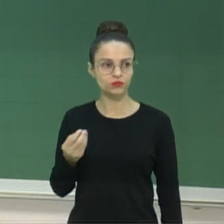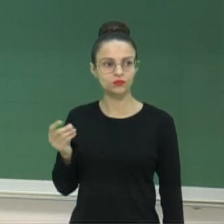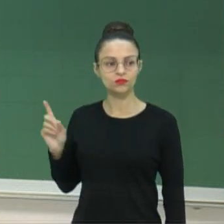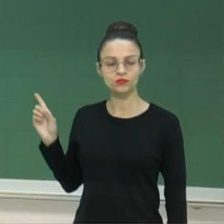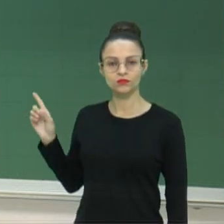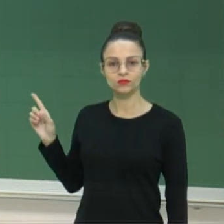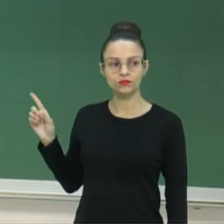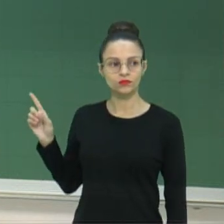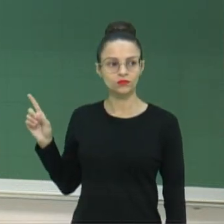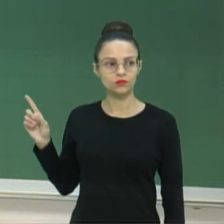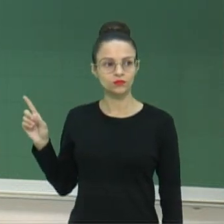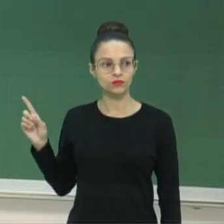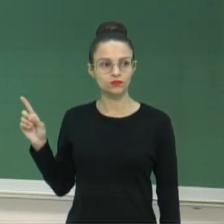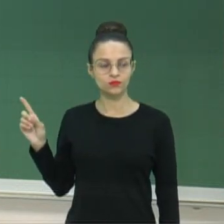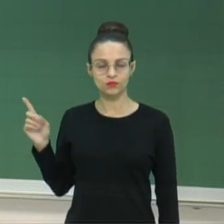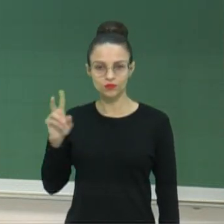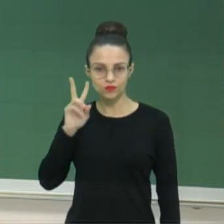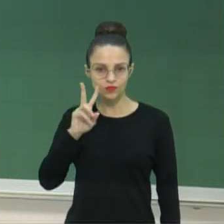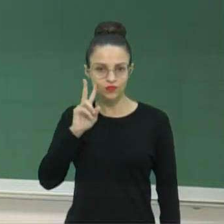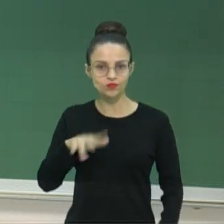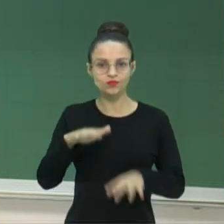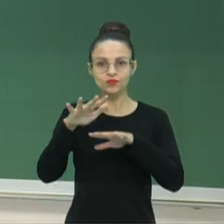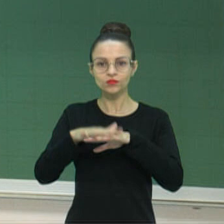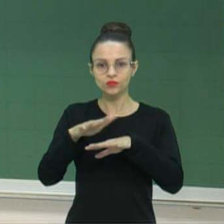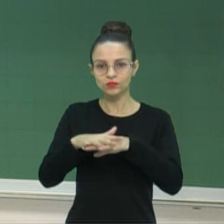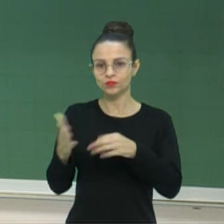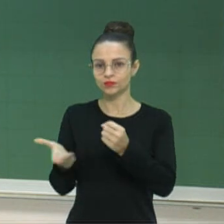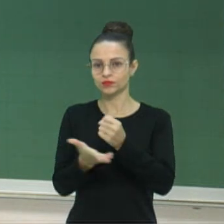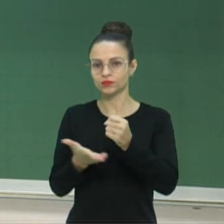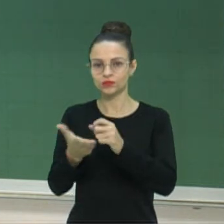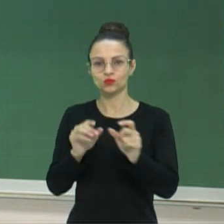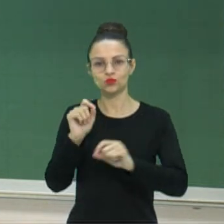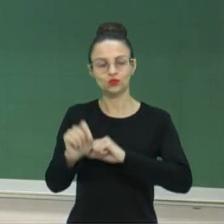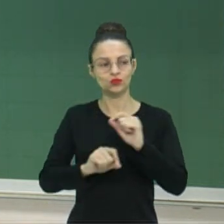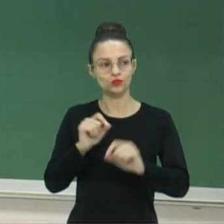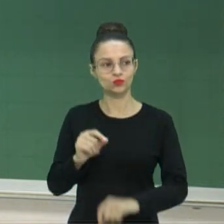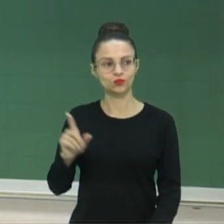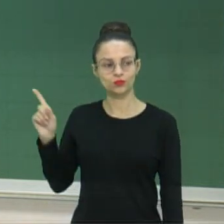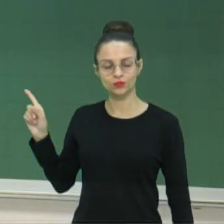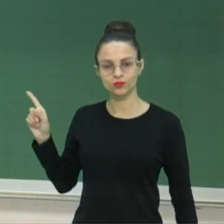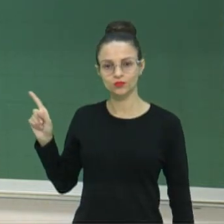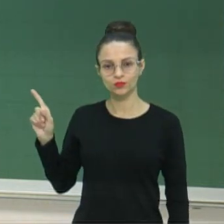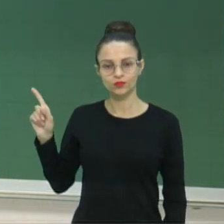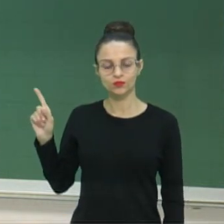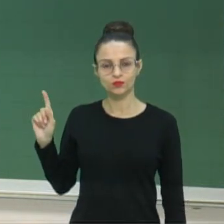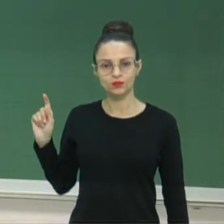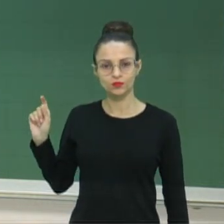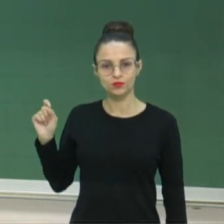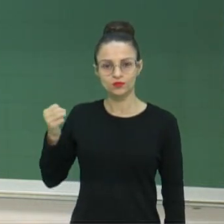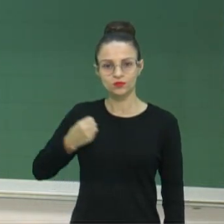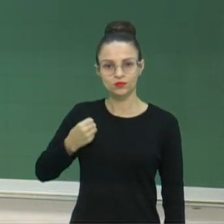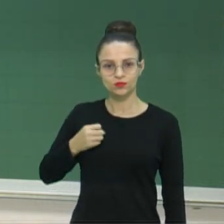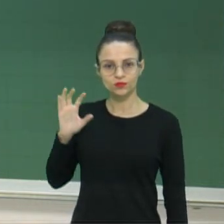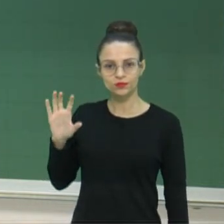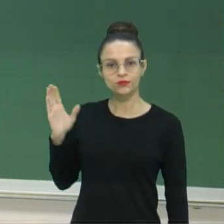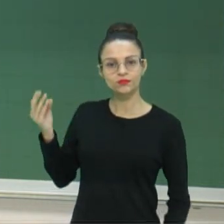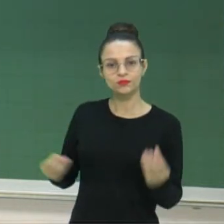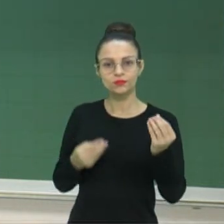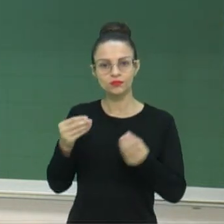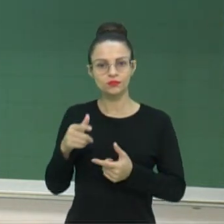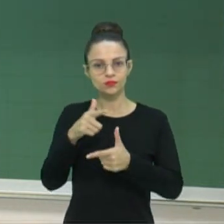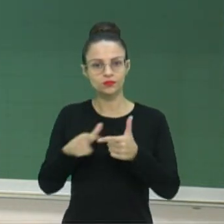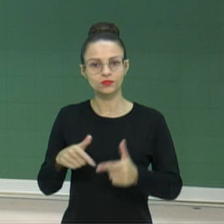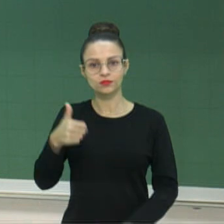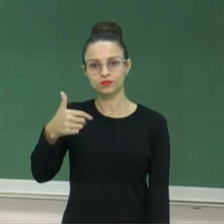faz, né? Aqui, se vocês lembrarem lá da matemáticazinha básica, nós temos que divisão de número exponencial, o que você faz?